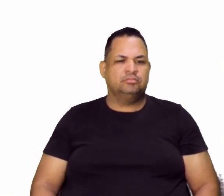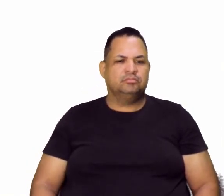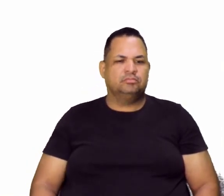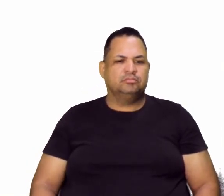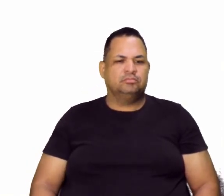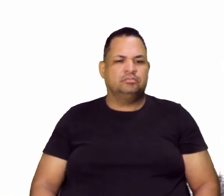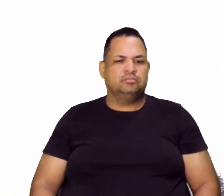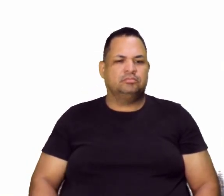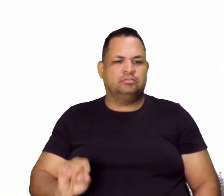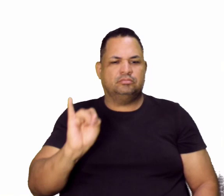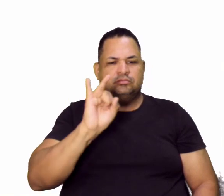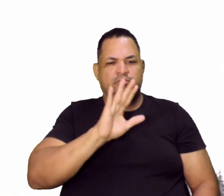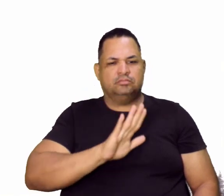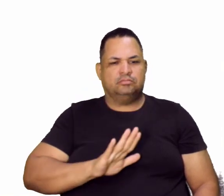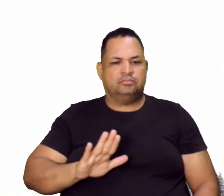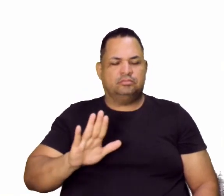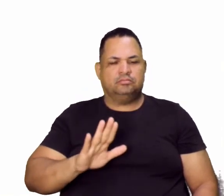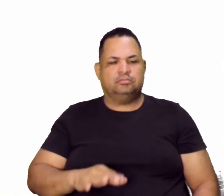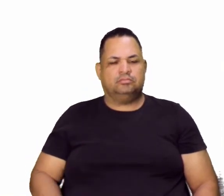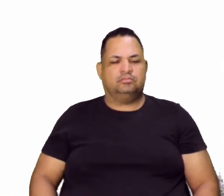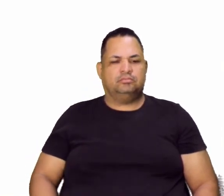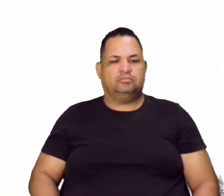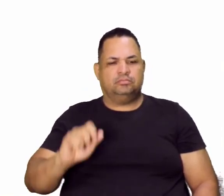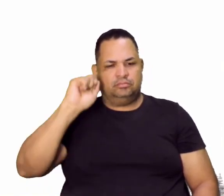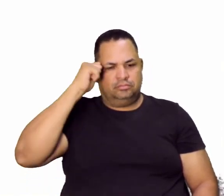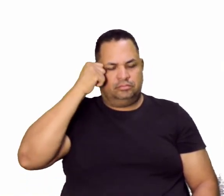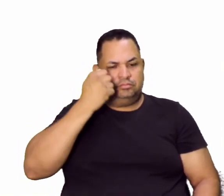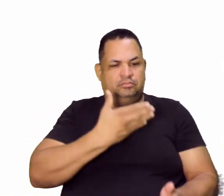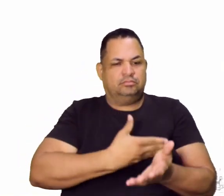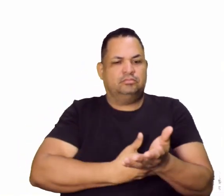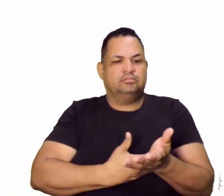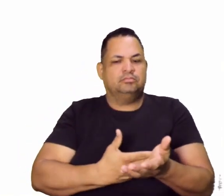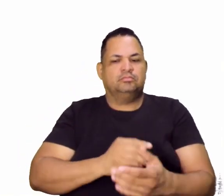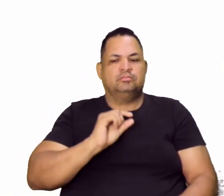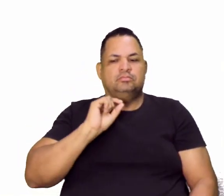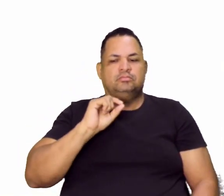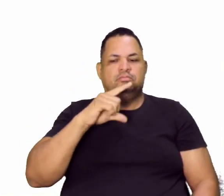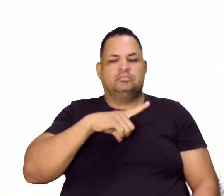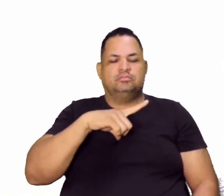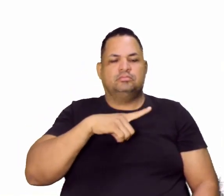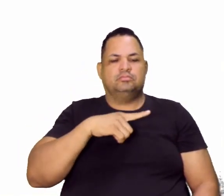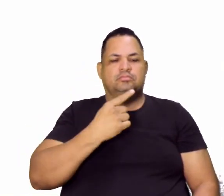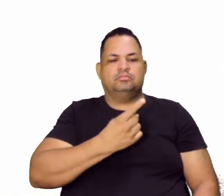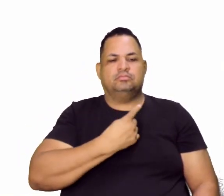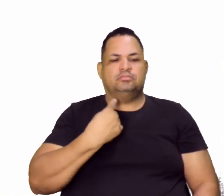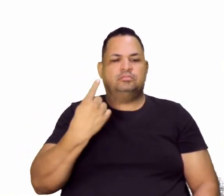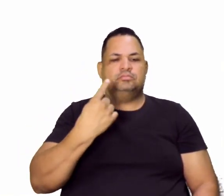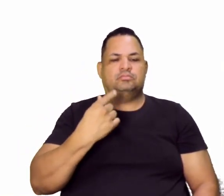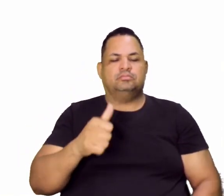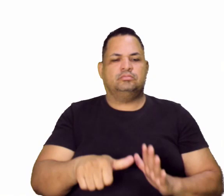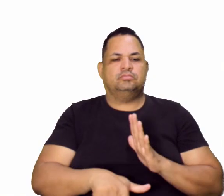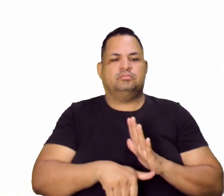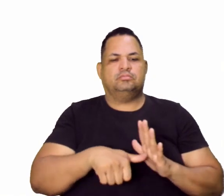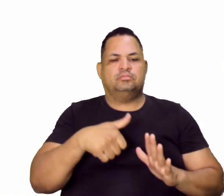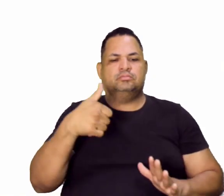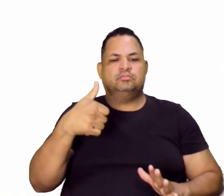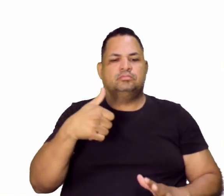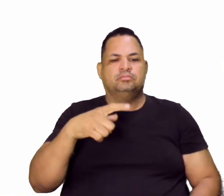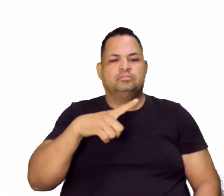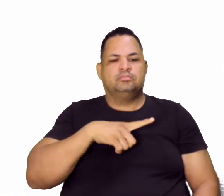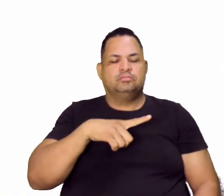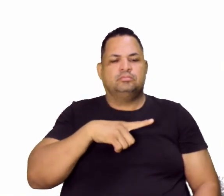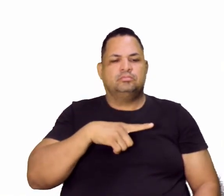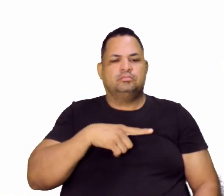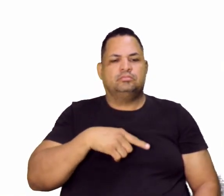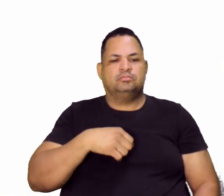uma imagem de preto e branco. O que nós temos aqui? A primeira imagem é